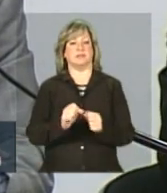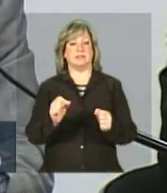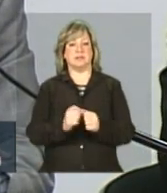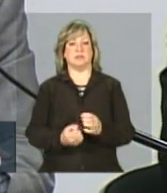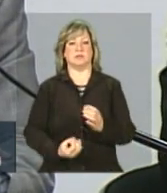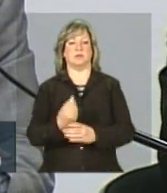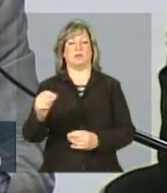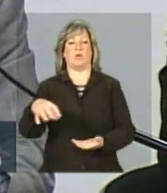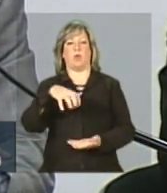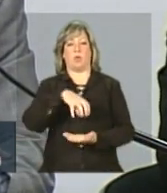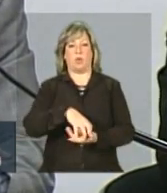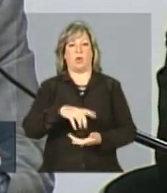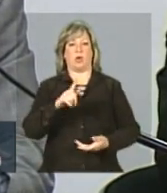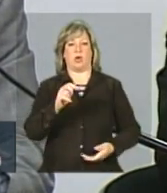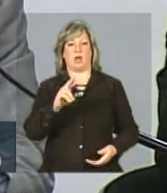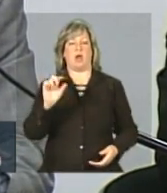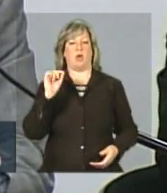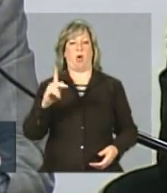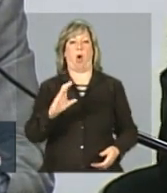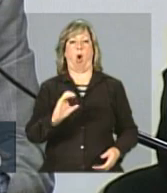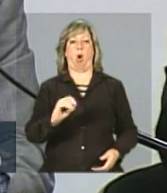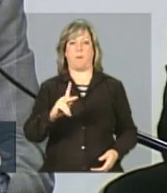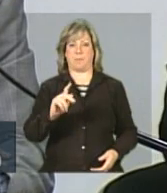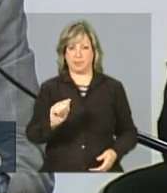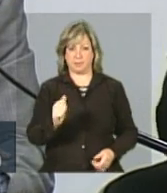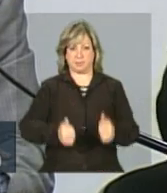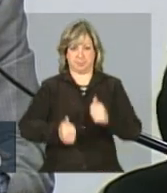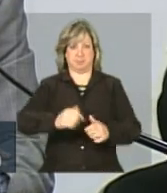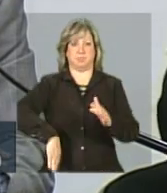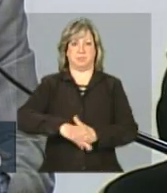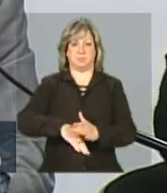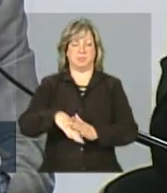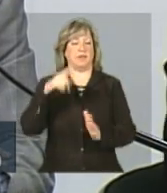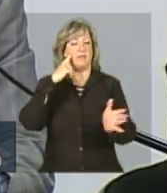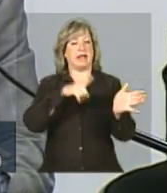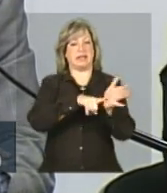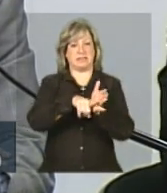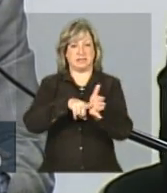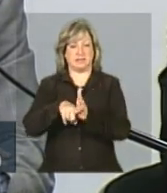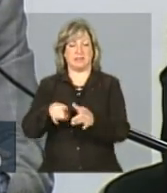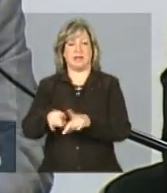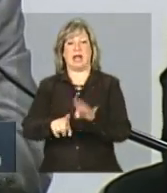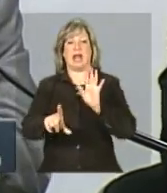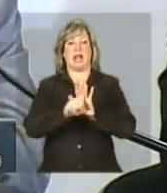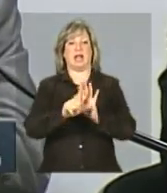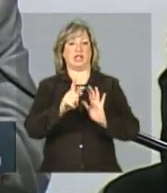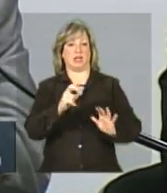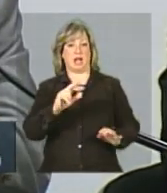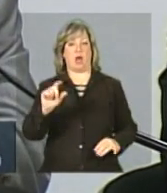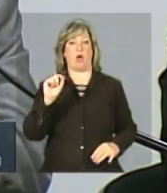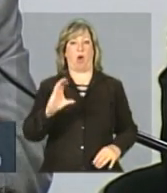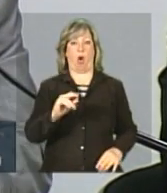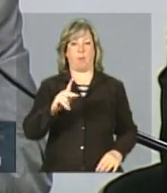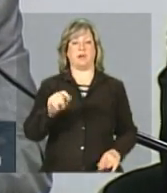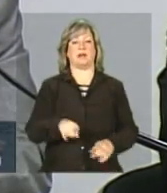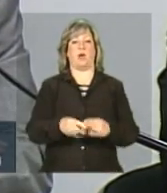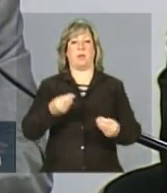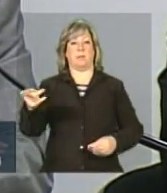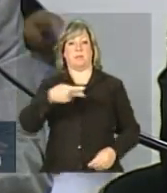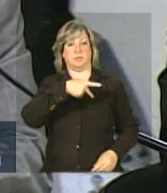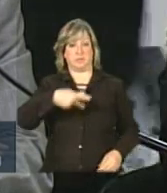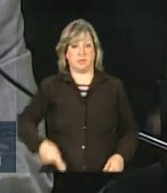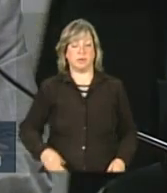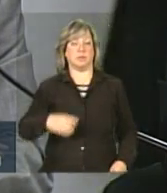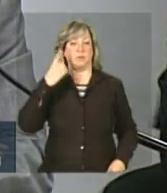a instalação da Comissão Geral da Copa, para analisar a Comissão Geral da Copa, a Lei Geral da Copa, que tem como presidente o deputado Renan